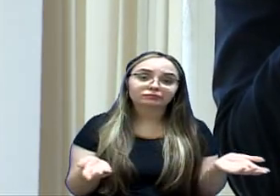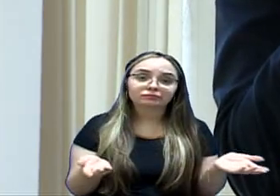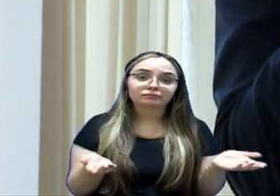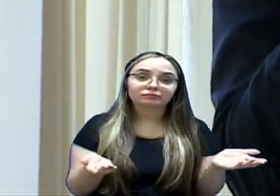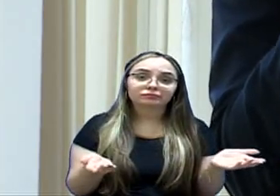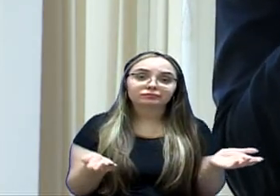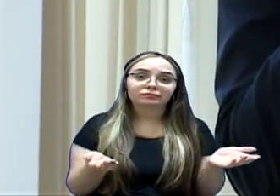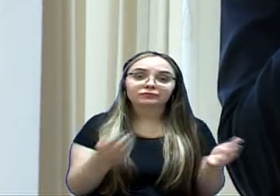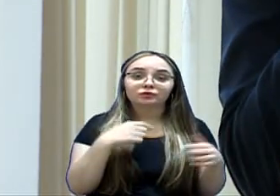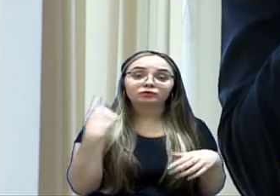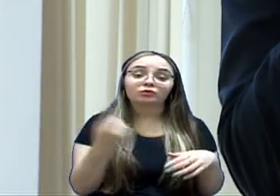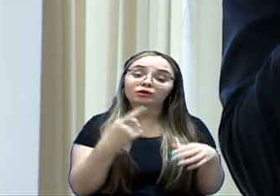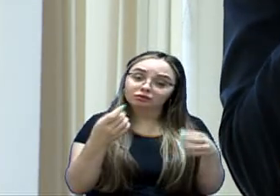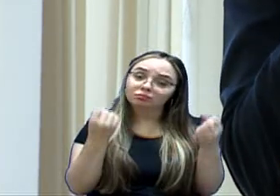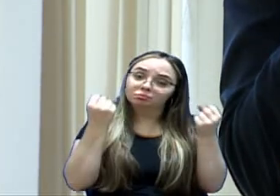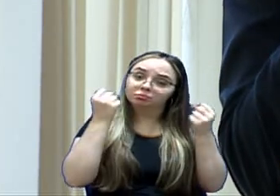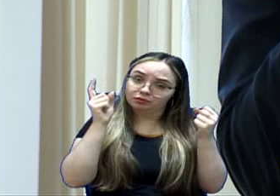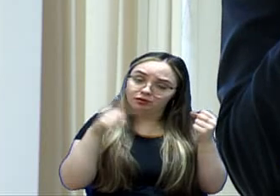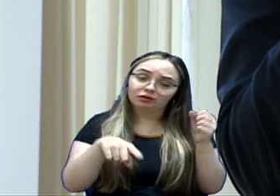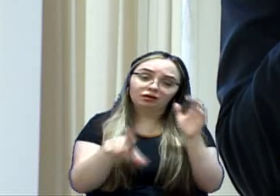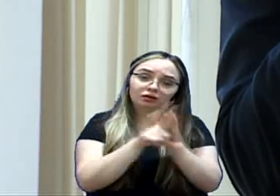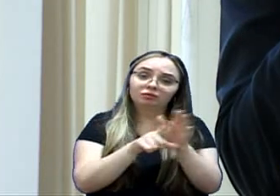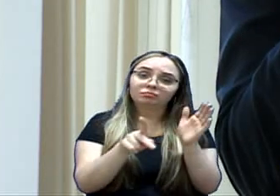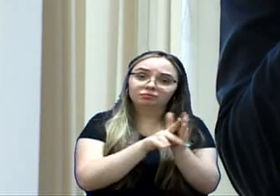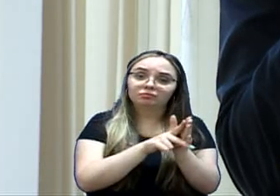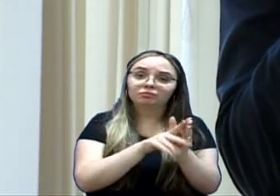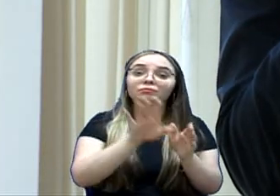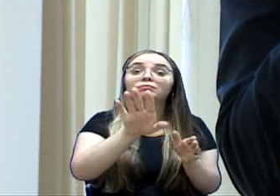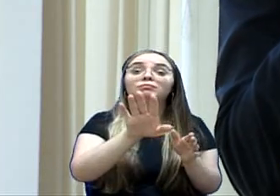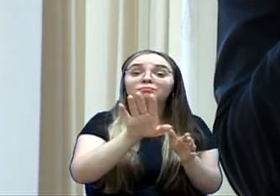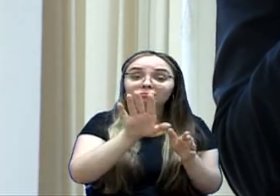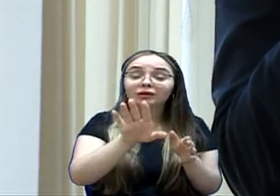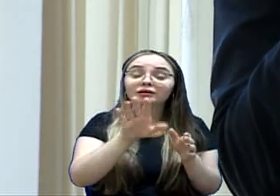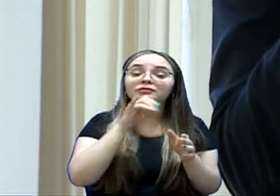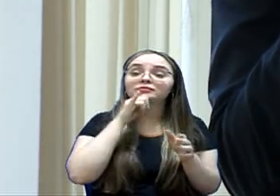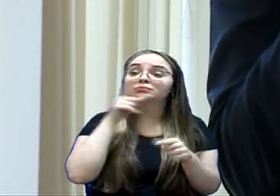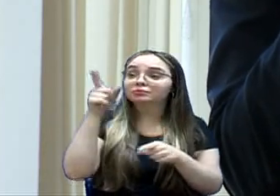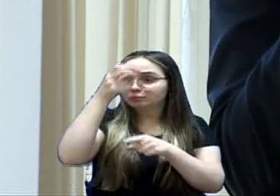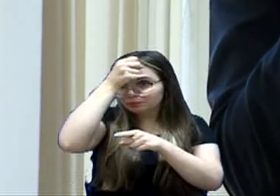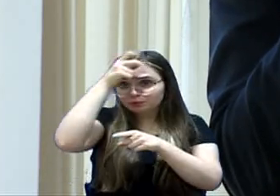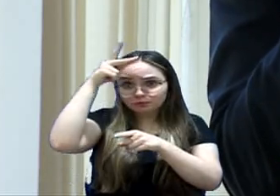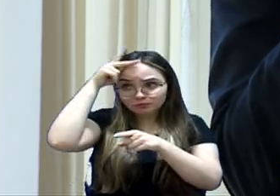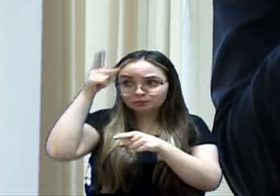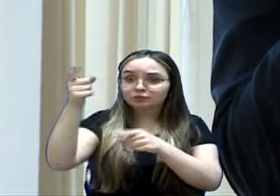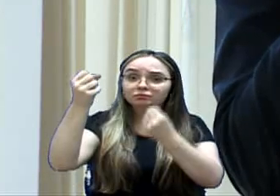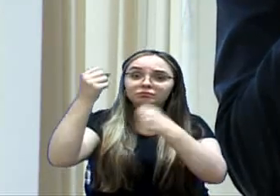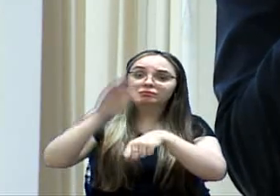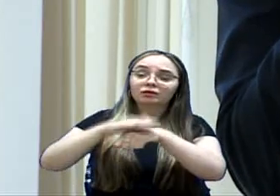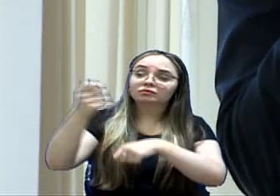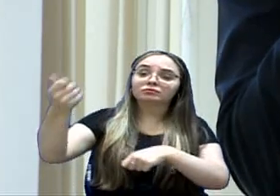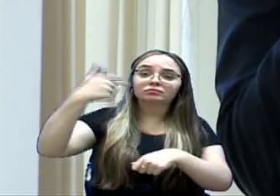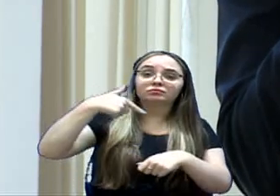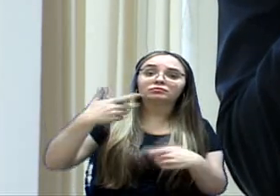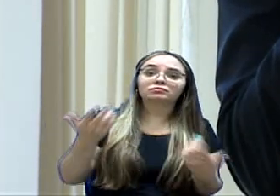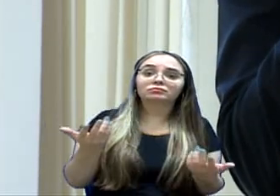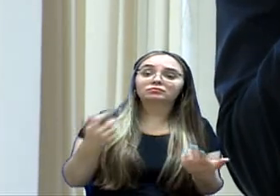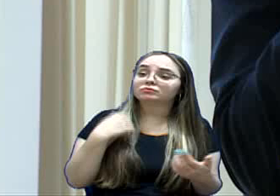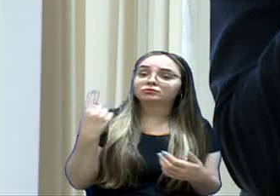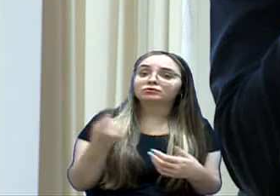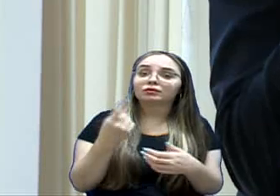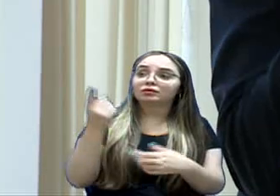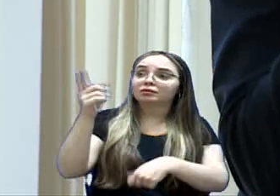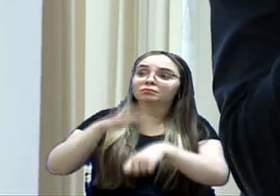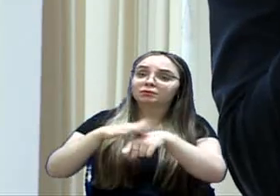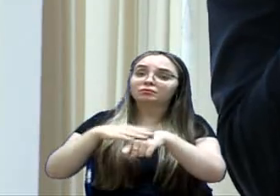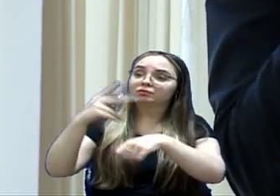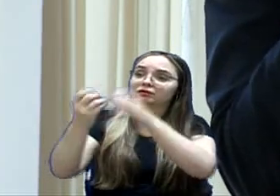legislativo é o poder executivo. Exatamente. E o poder legislativo não pode executar absolutamente nada, a não